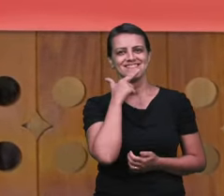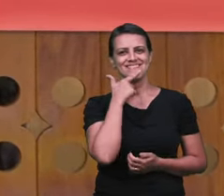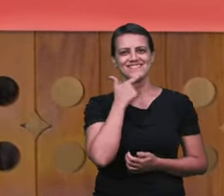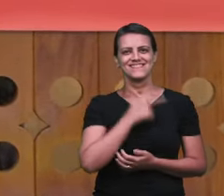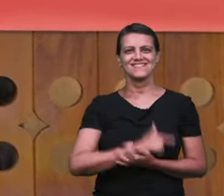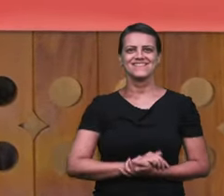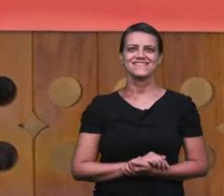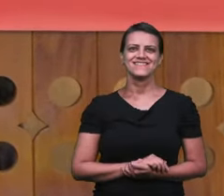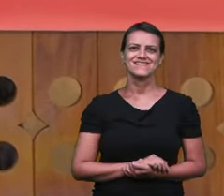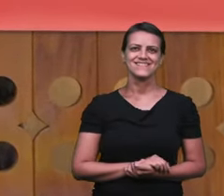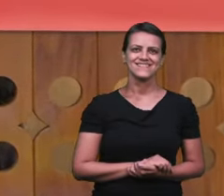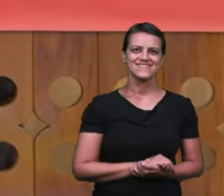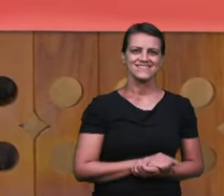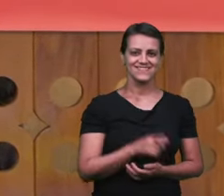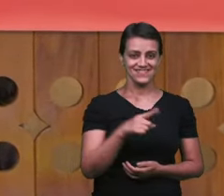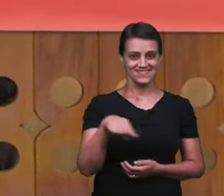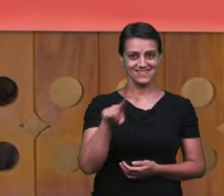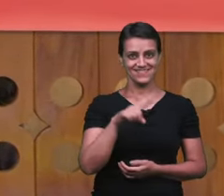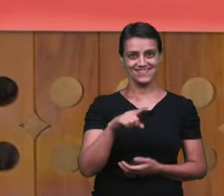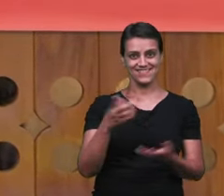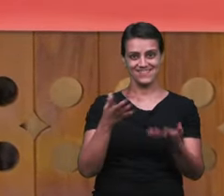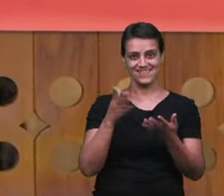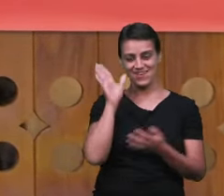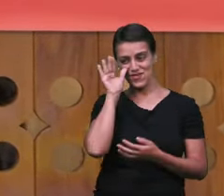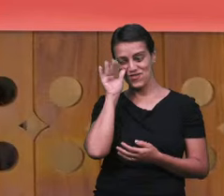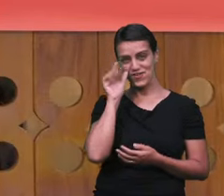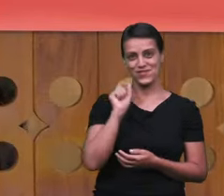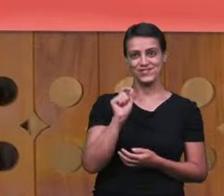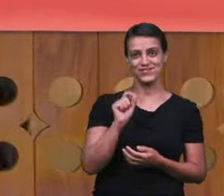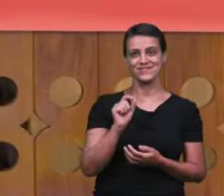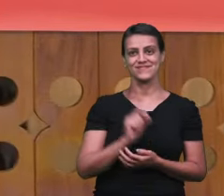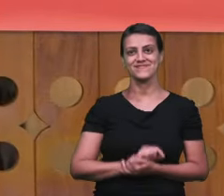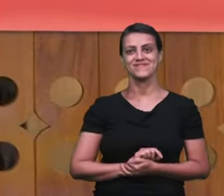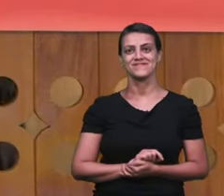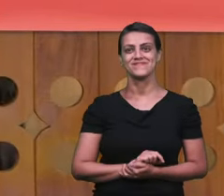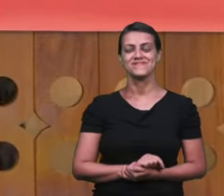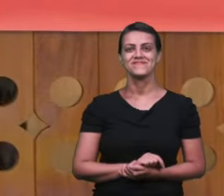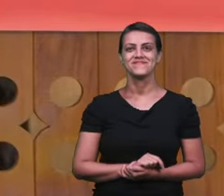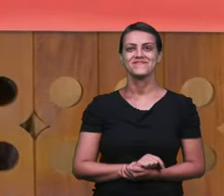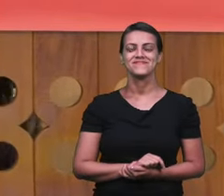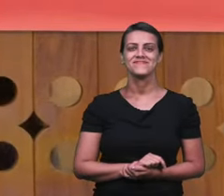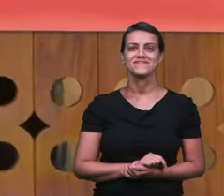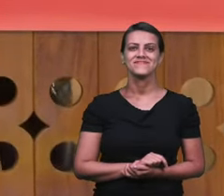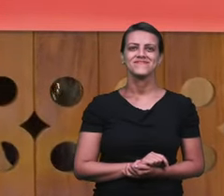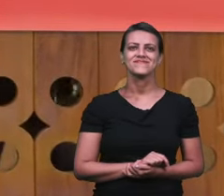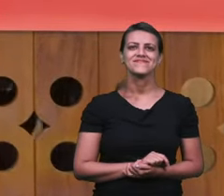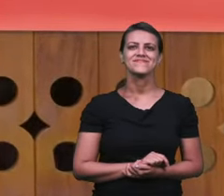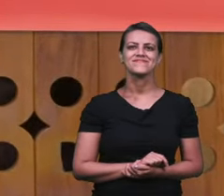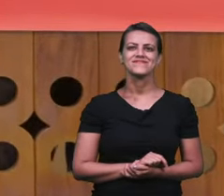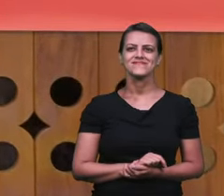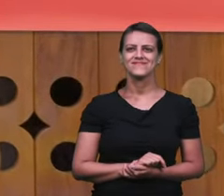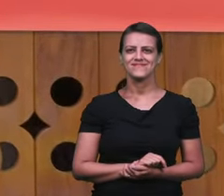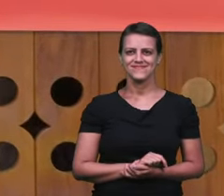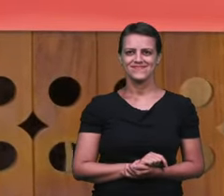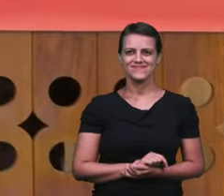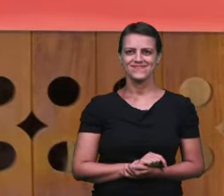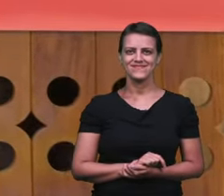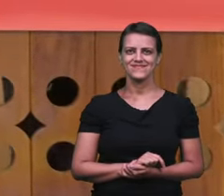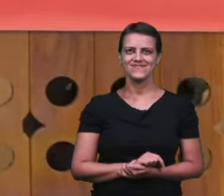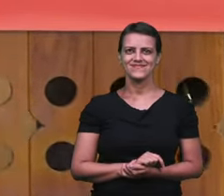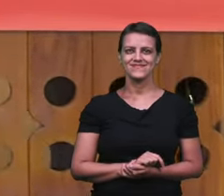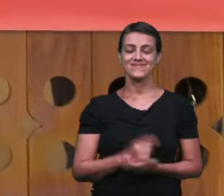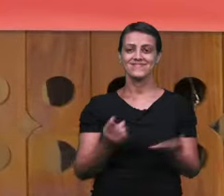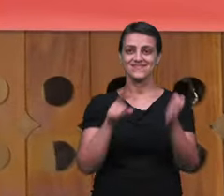já... Eu tenho certeza que os irmãos iam querer estar no meu lugar aqui. Querem, todos eles querem. Muito bem, irmãos. Temos